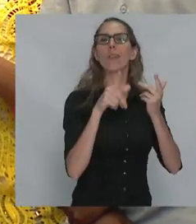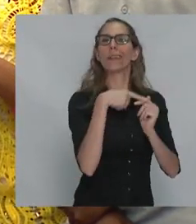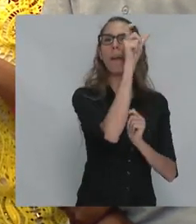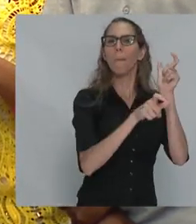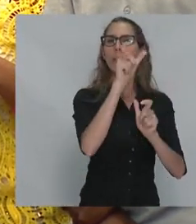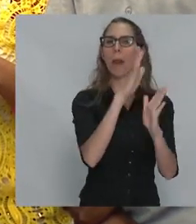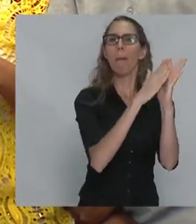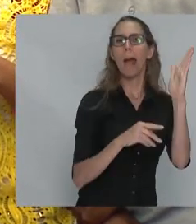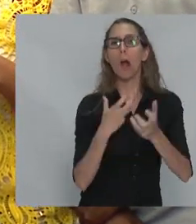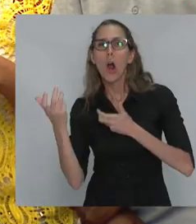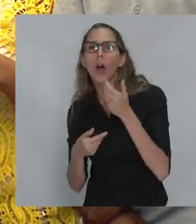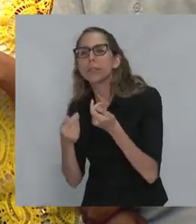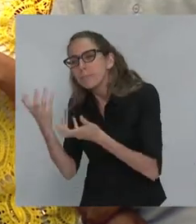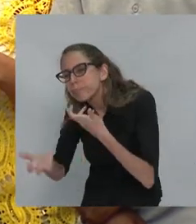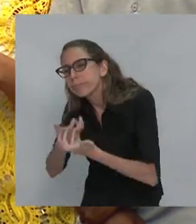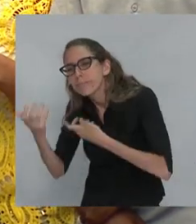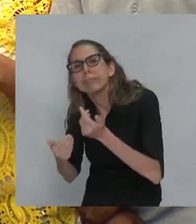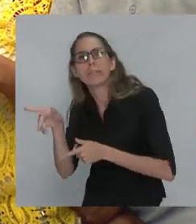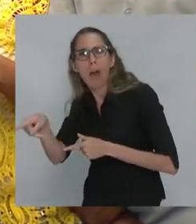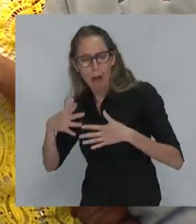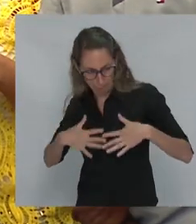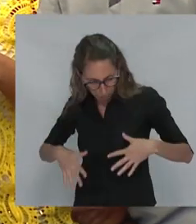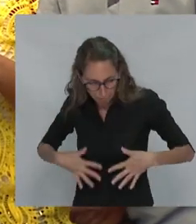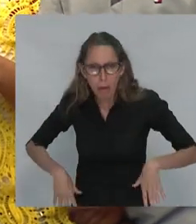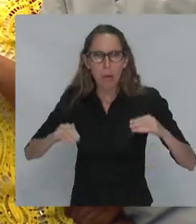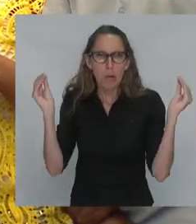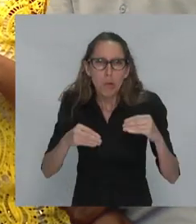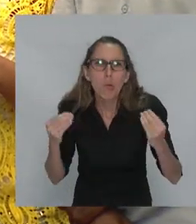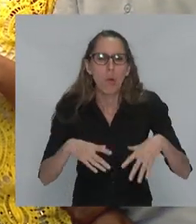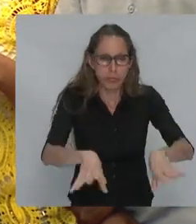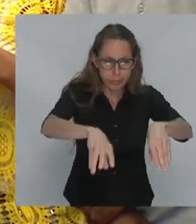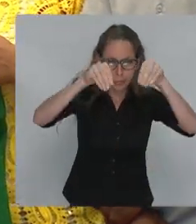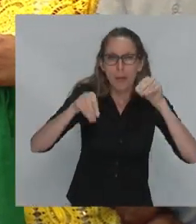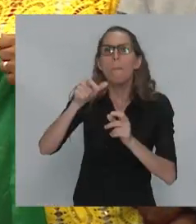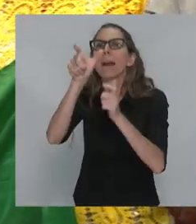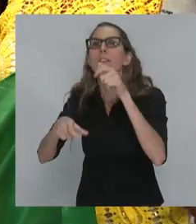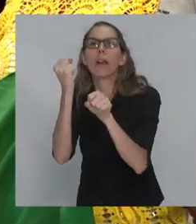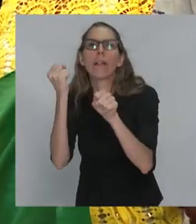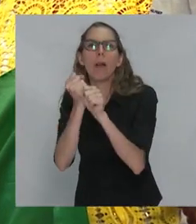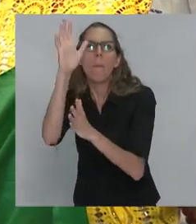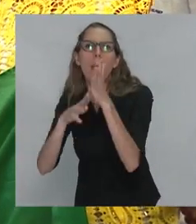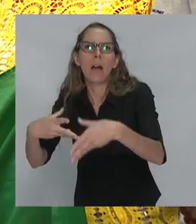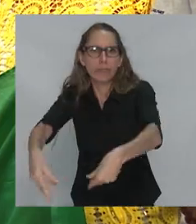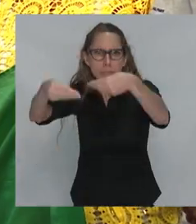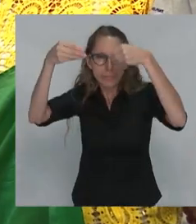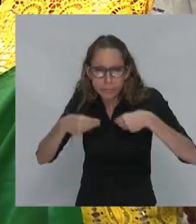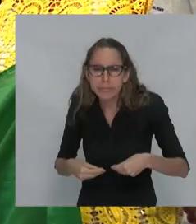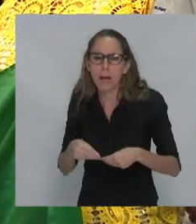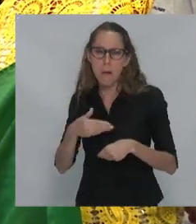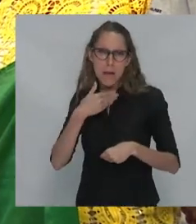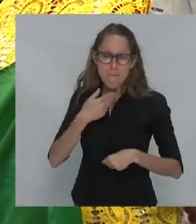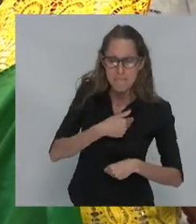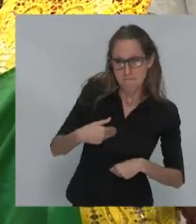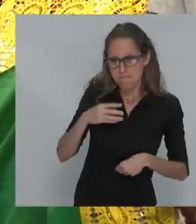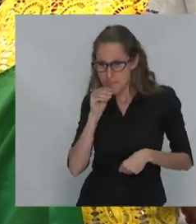trouxas, roupagens sujas dos homens, dos brancos, pelo caminho empoeirado rumo à